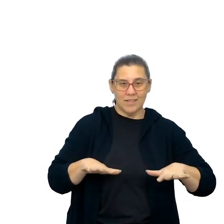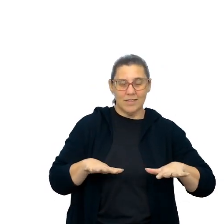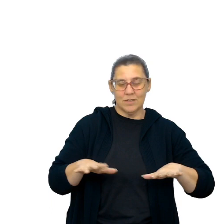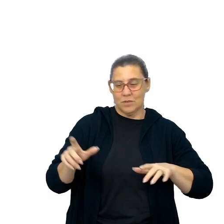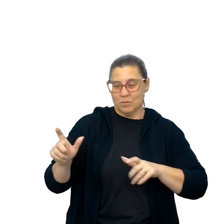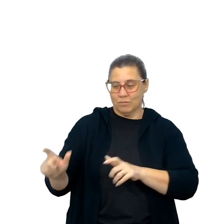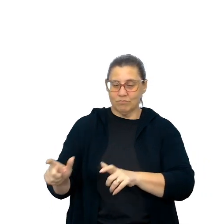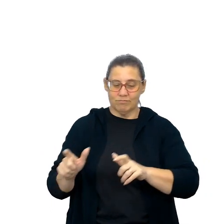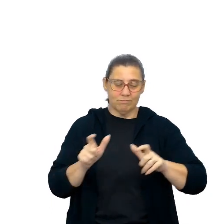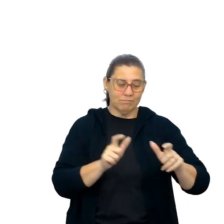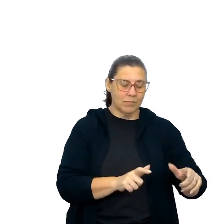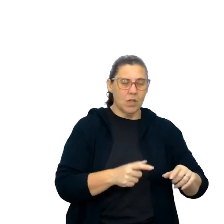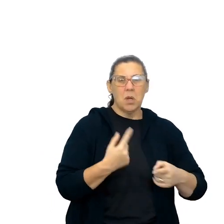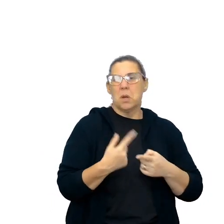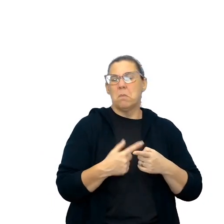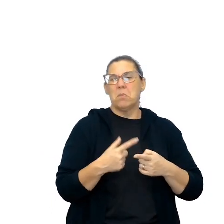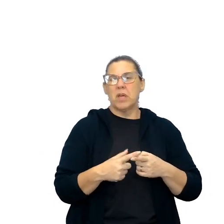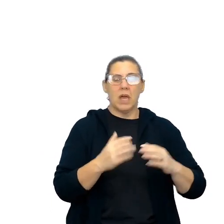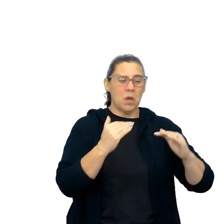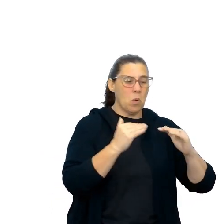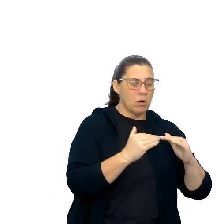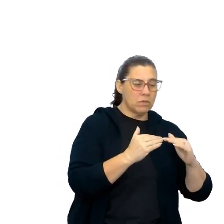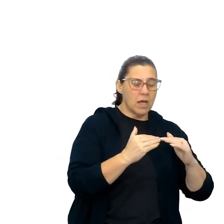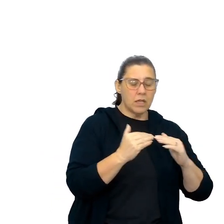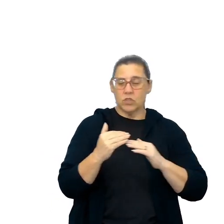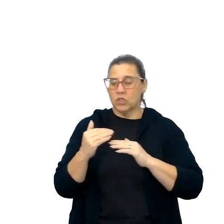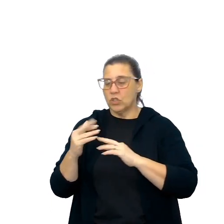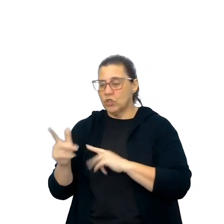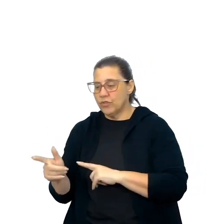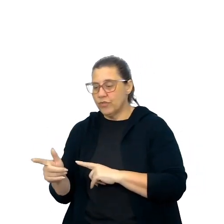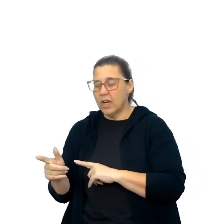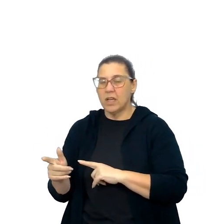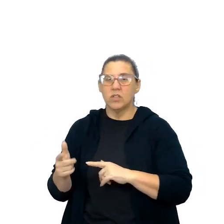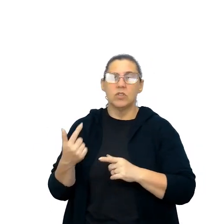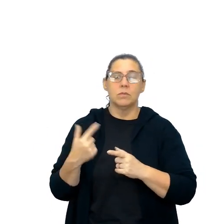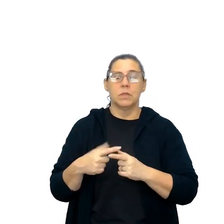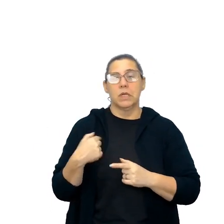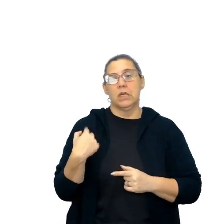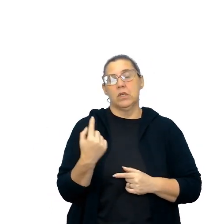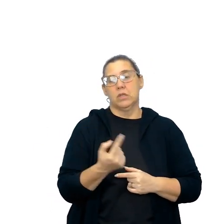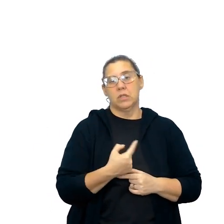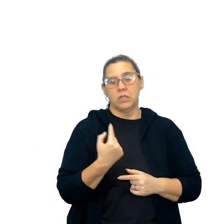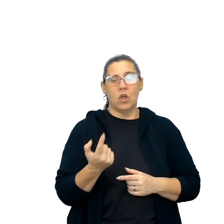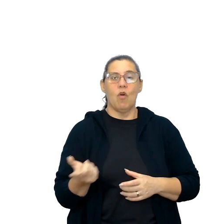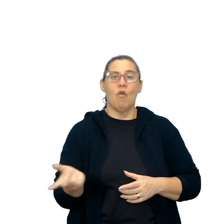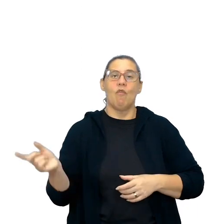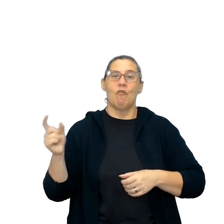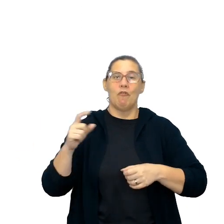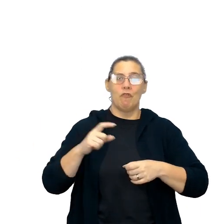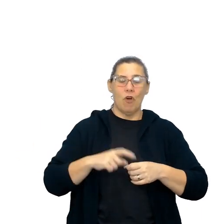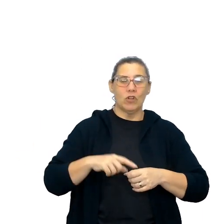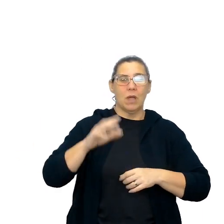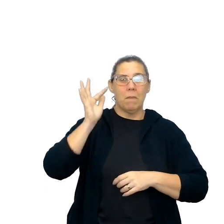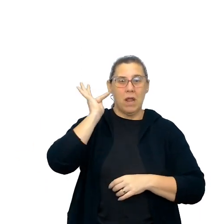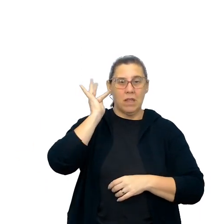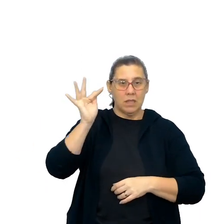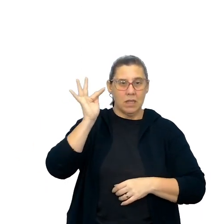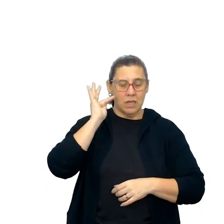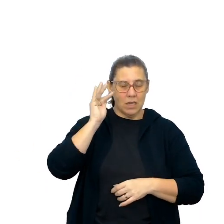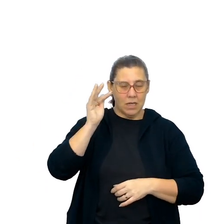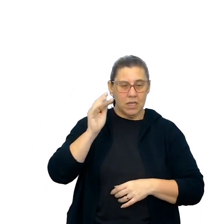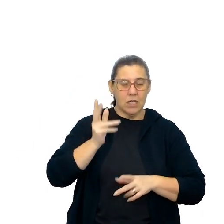né? Mas por que igualdade e diferença de áreas? Porque a gente volta aqui para a teoria